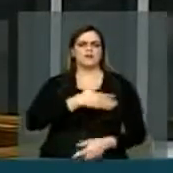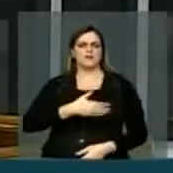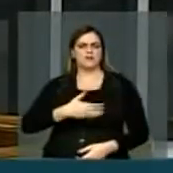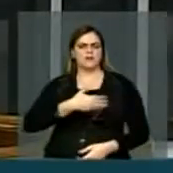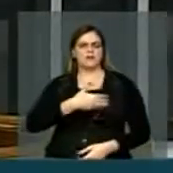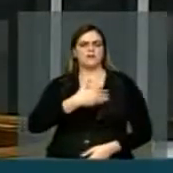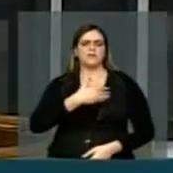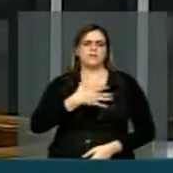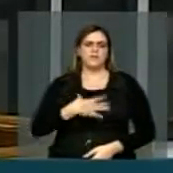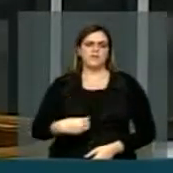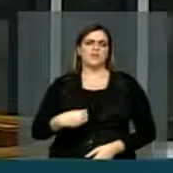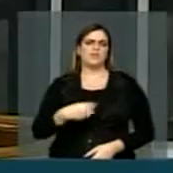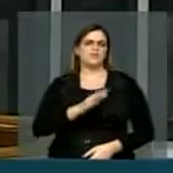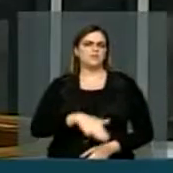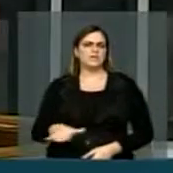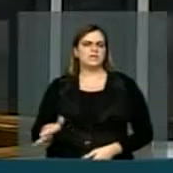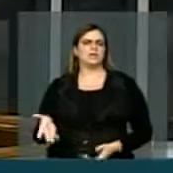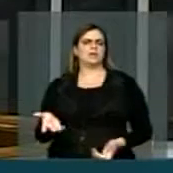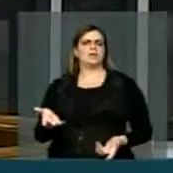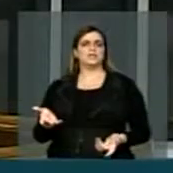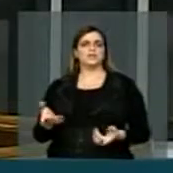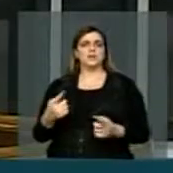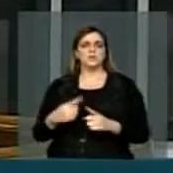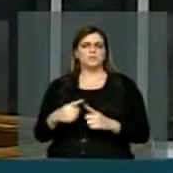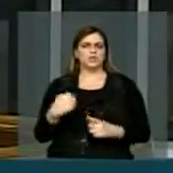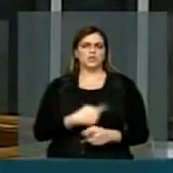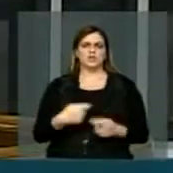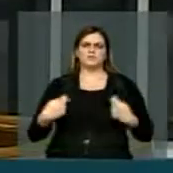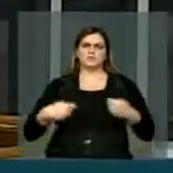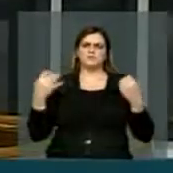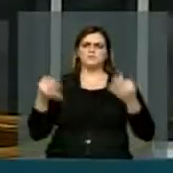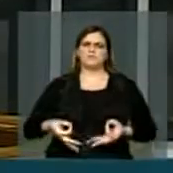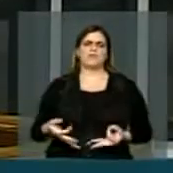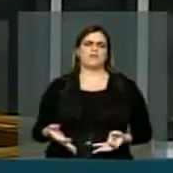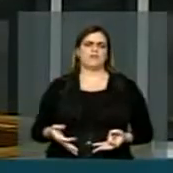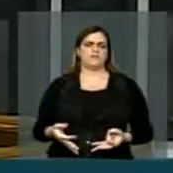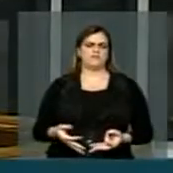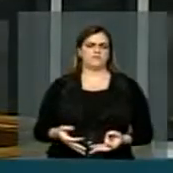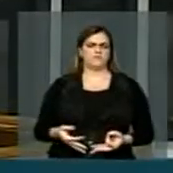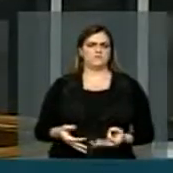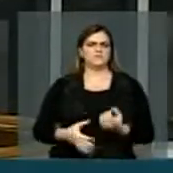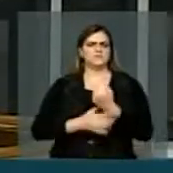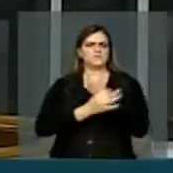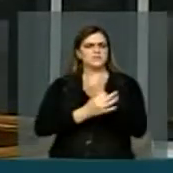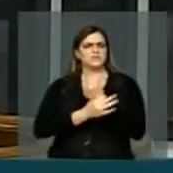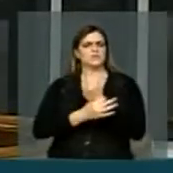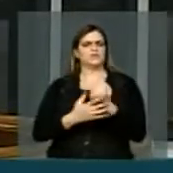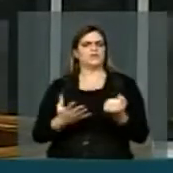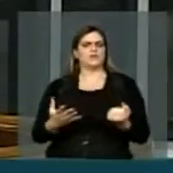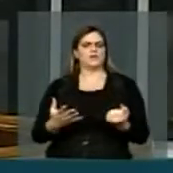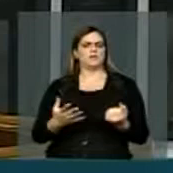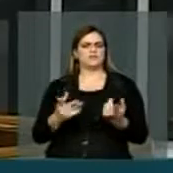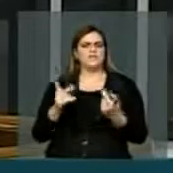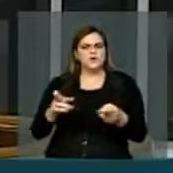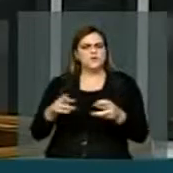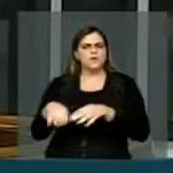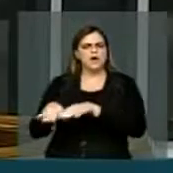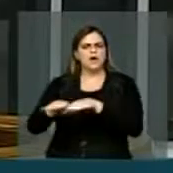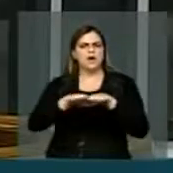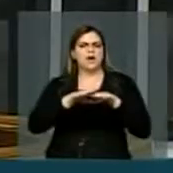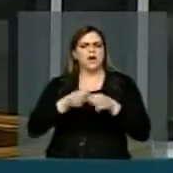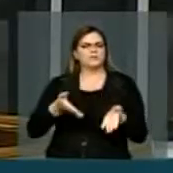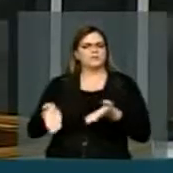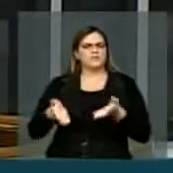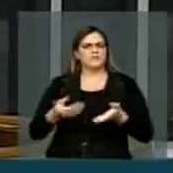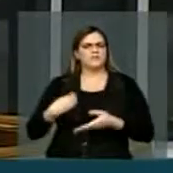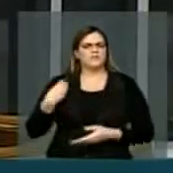da mortalidade infantil, para que nós façamos justiça, para que nós possamos garantir igualdade, para que a